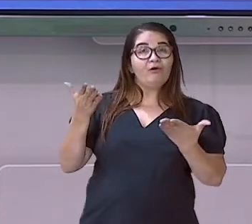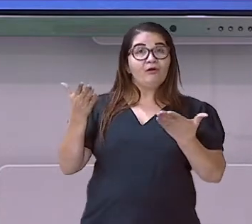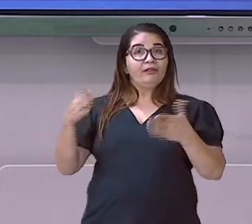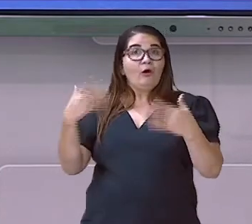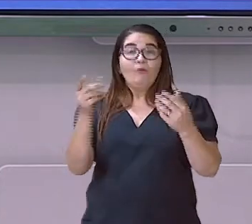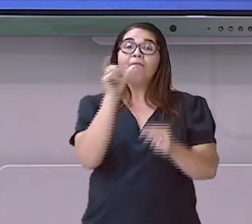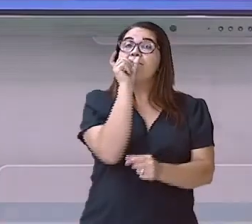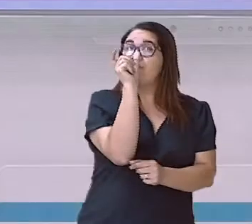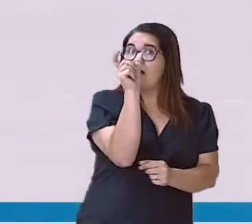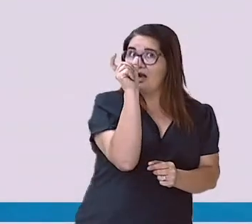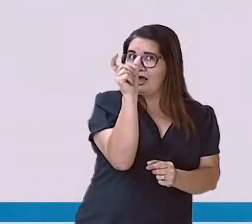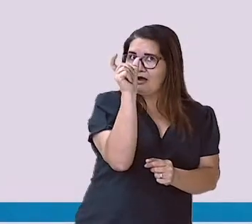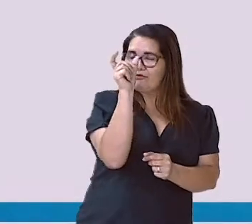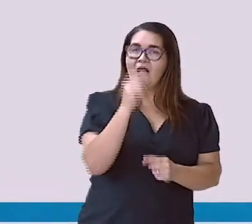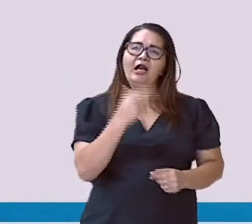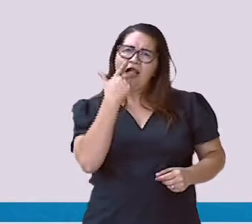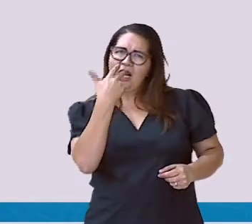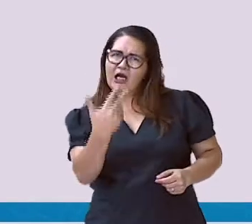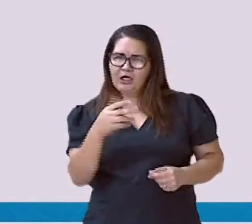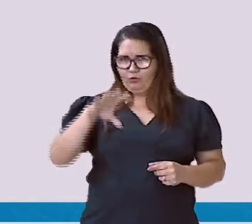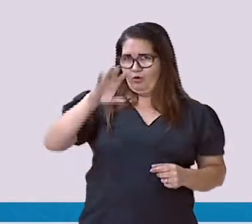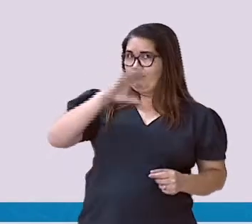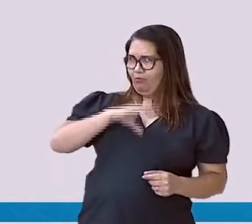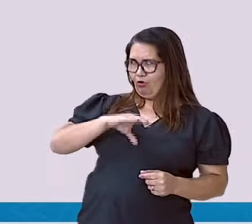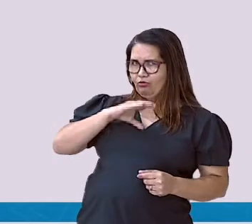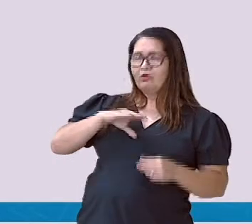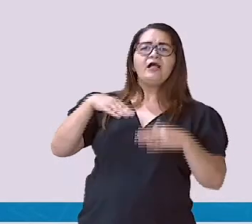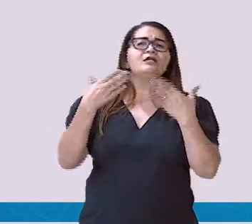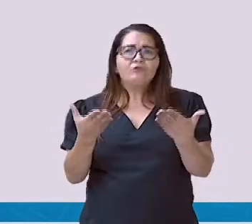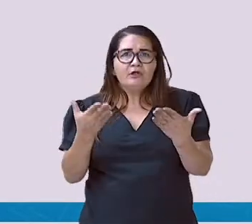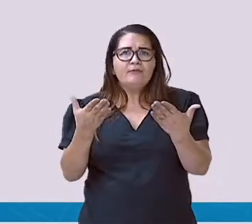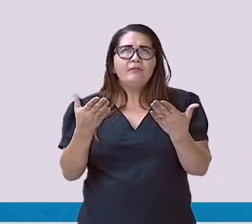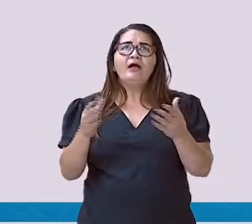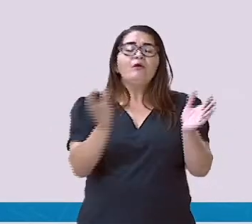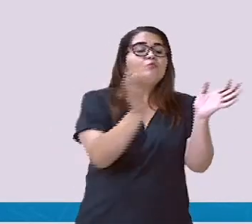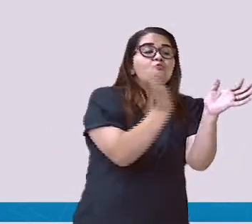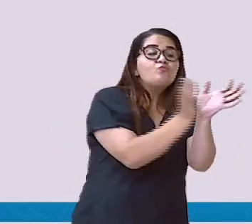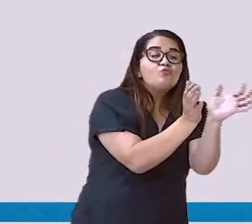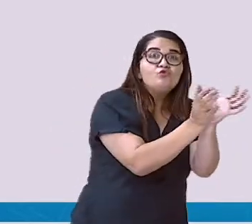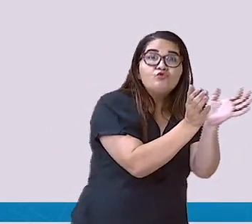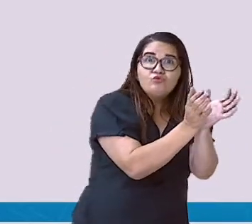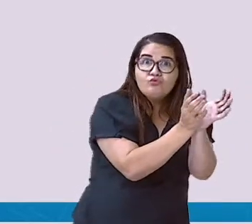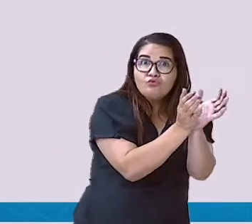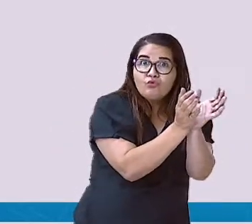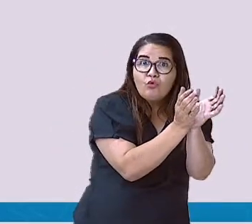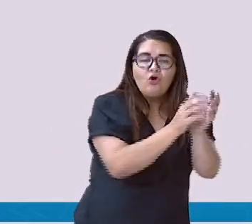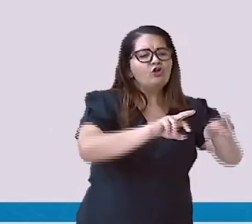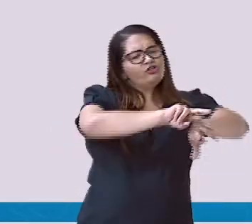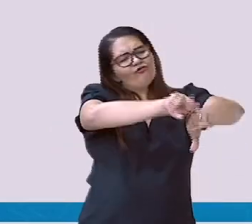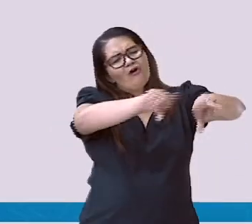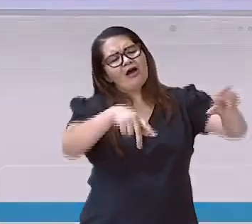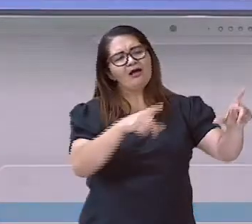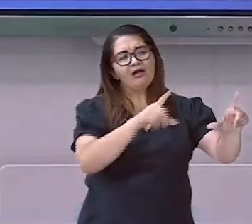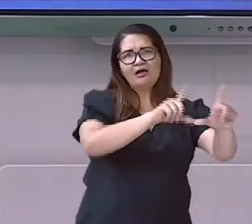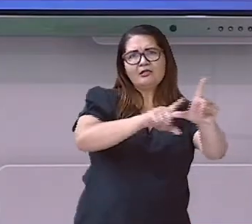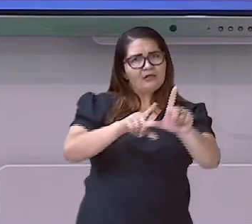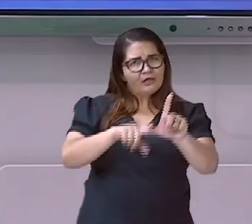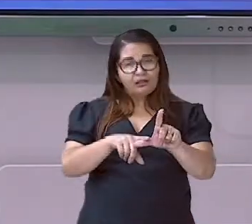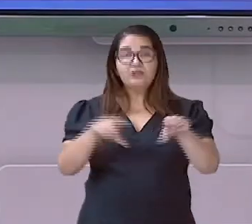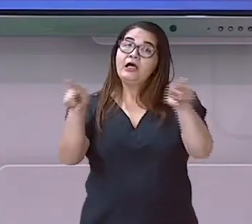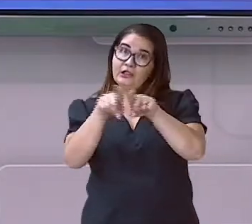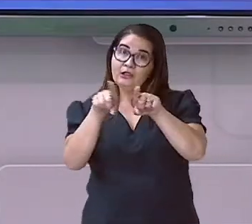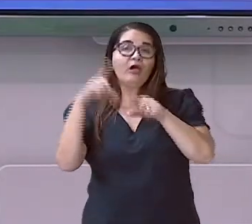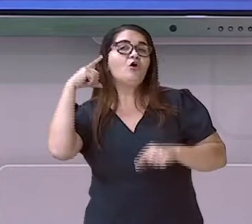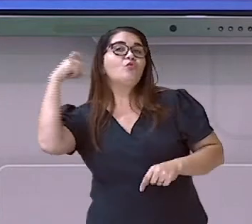Palavra, na língua portuguesa, pode ser definida como um conjunto de letras ou sons de uma língua. Então,